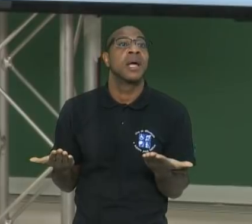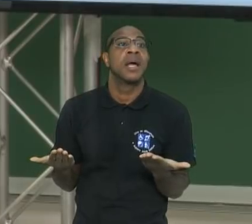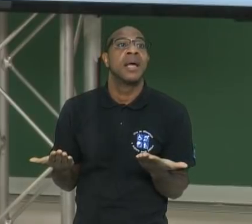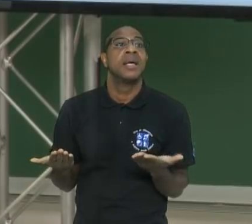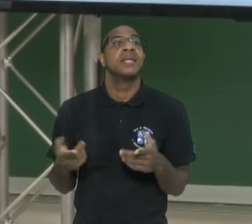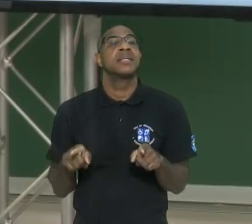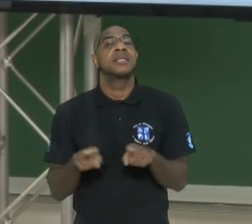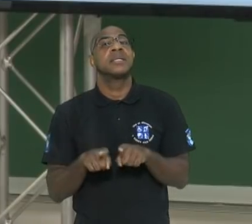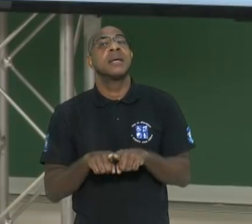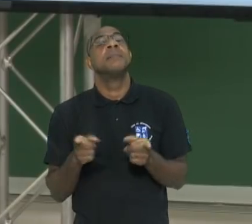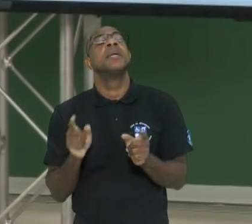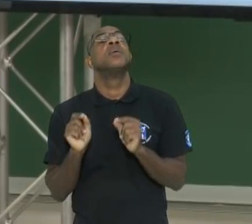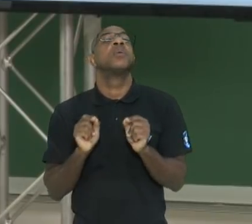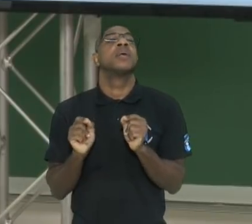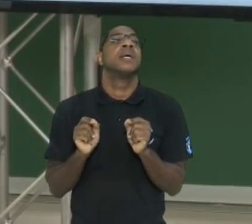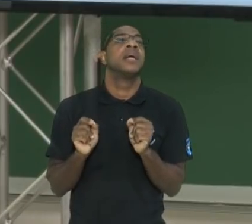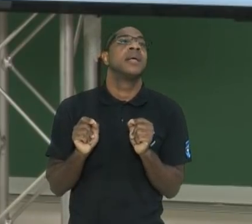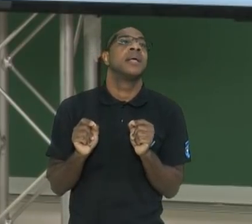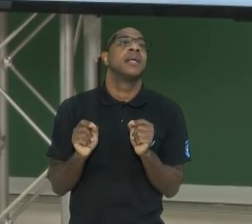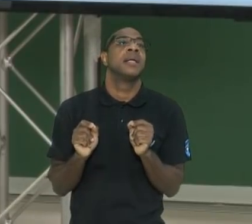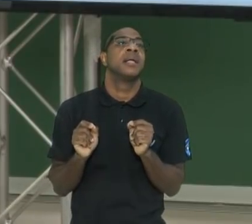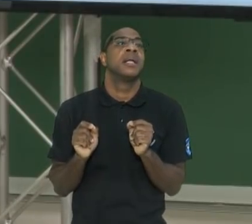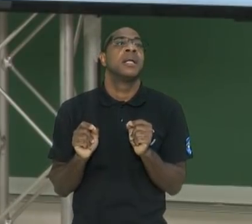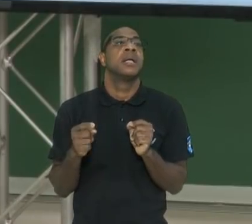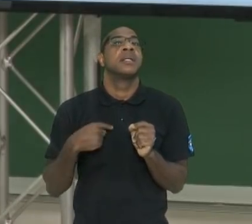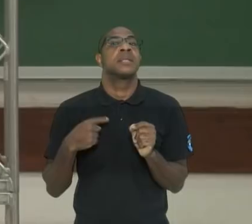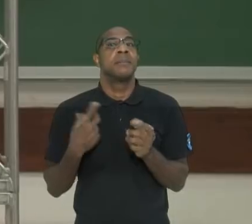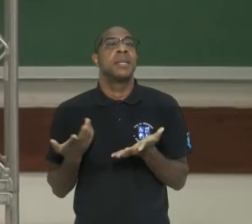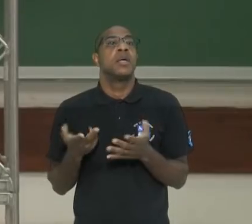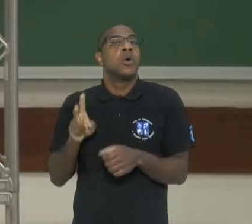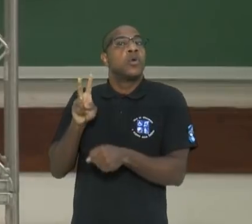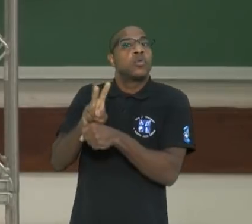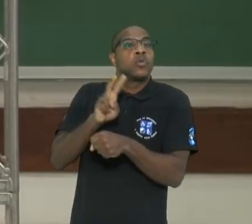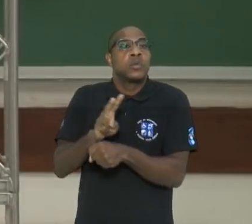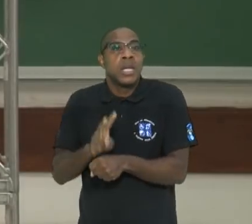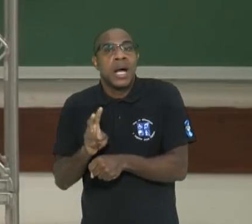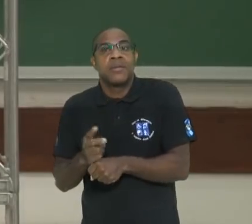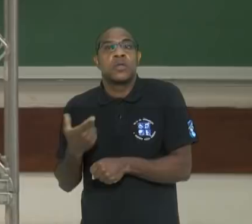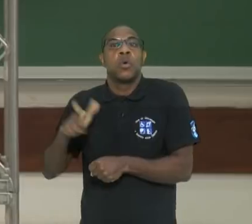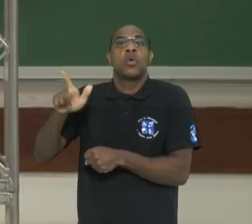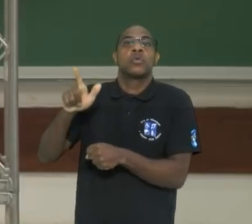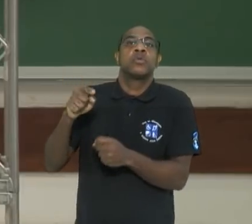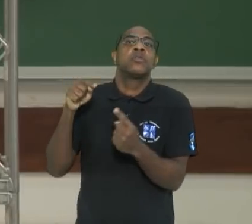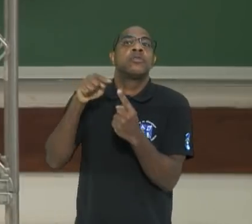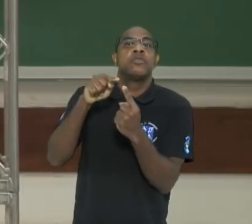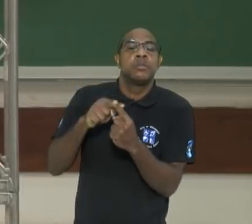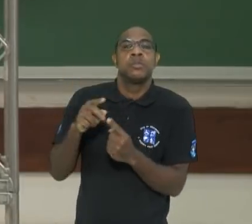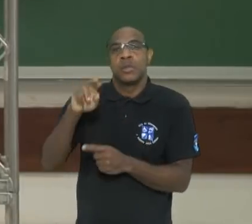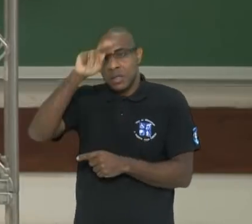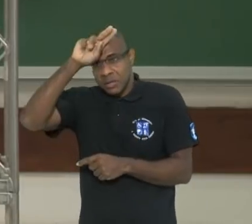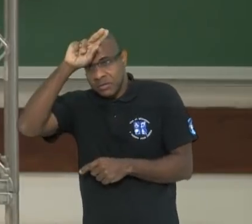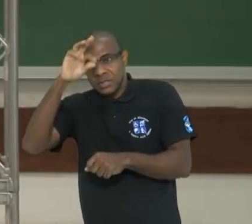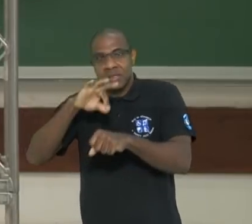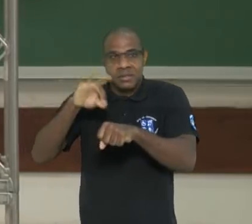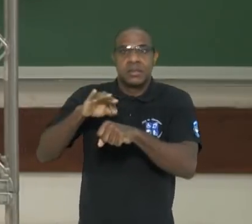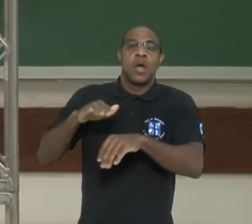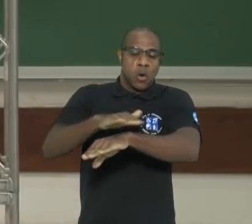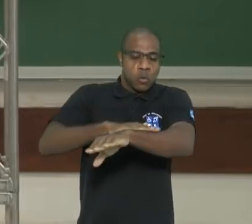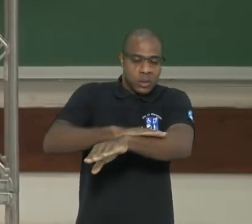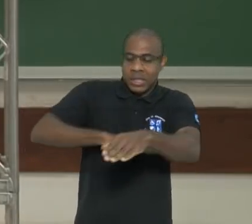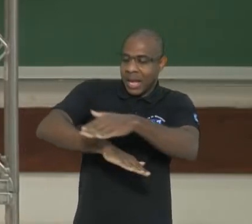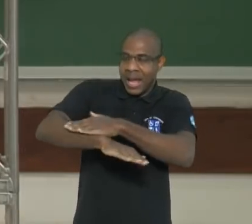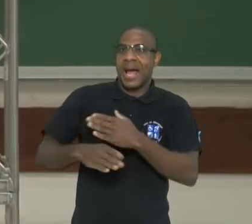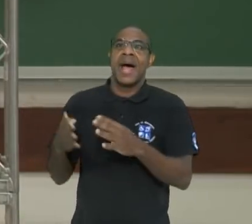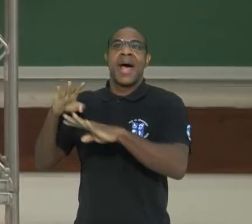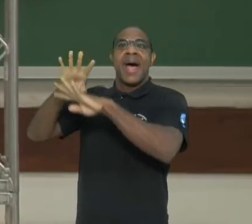pessoal, todos aqueles meios de prevenção contra outros tipos de insetos, como usar repelente, tela na